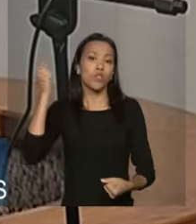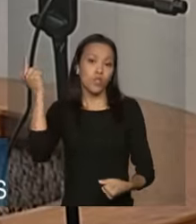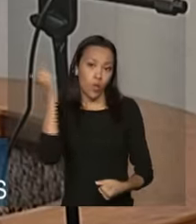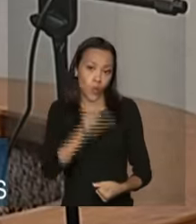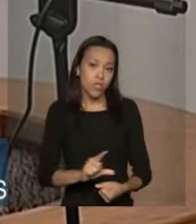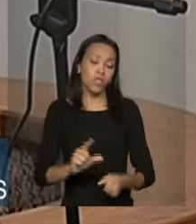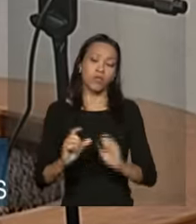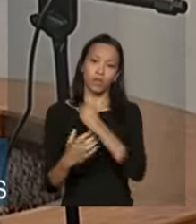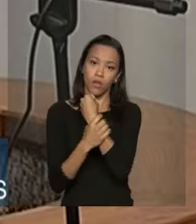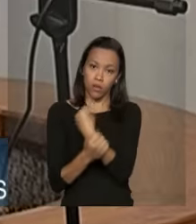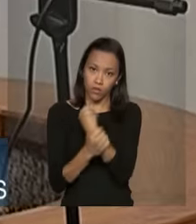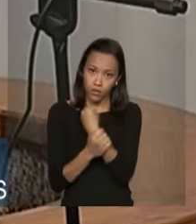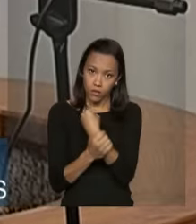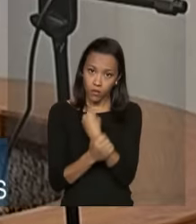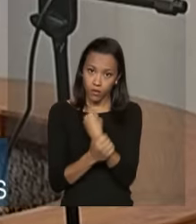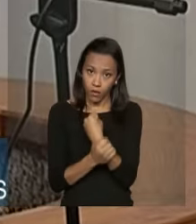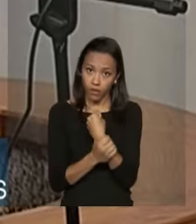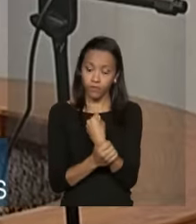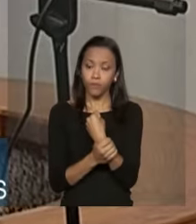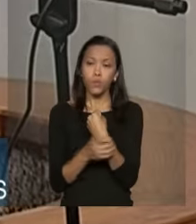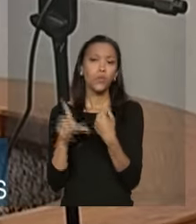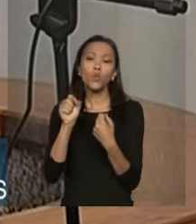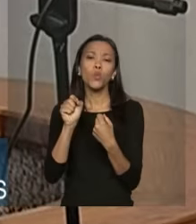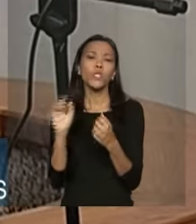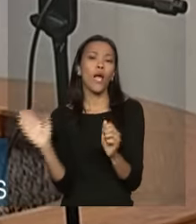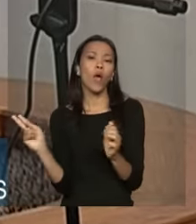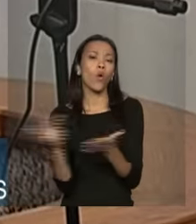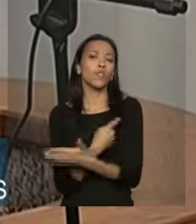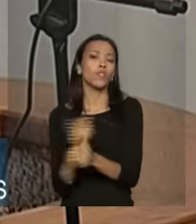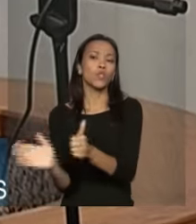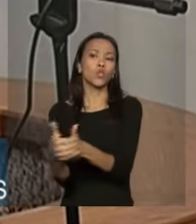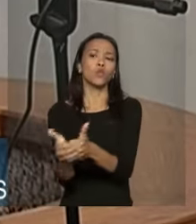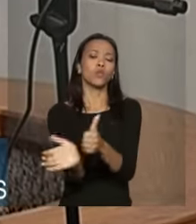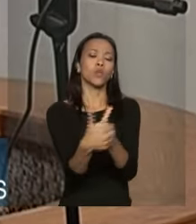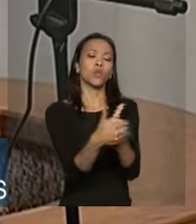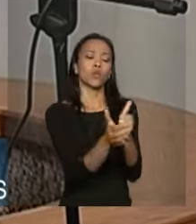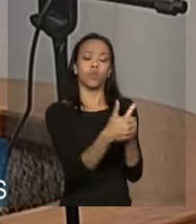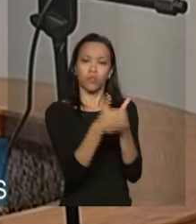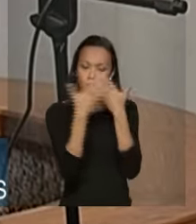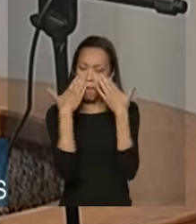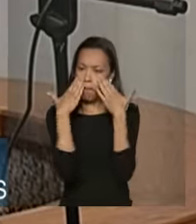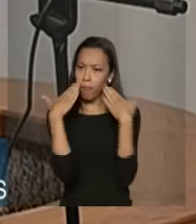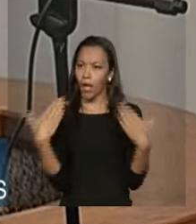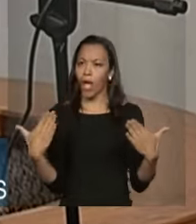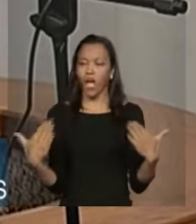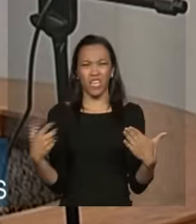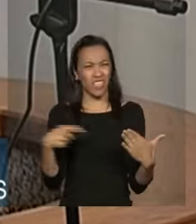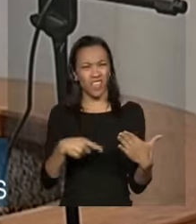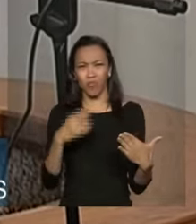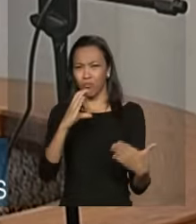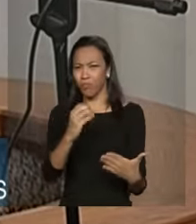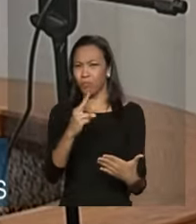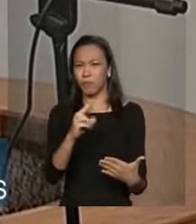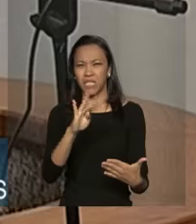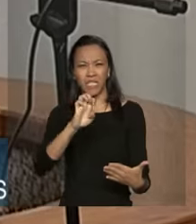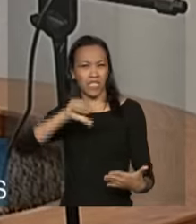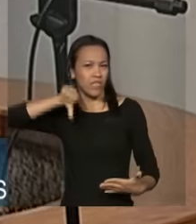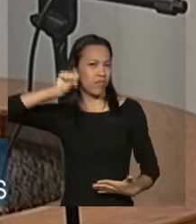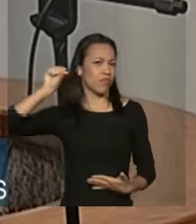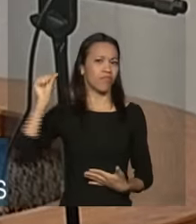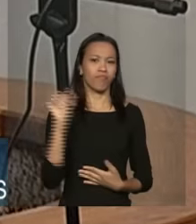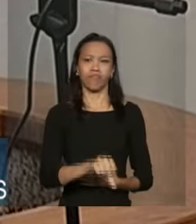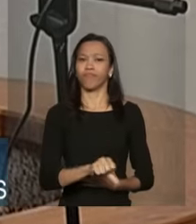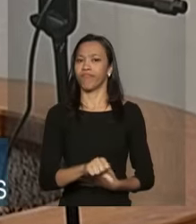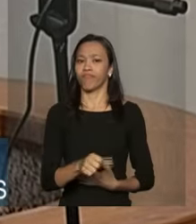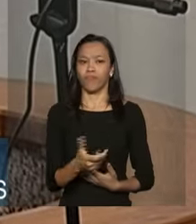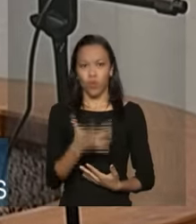garantir tirar da invisibilidade um crime que é tão Bárbaro né tão Cruel com